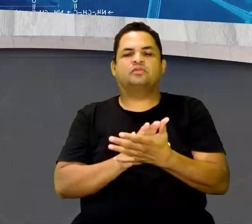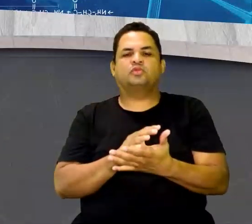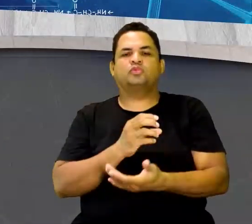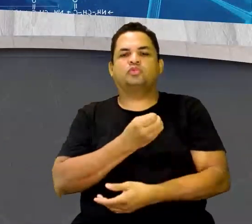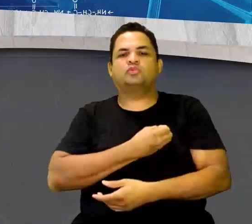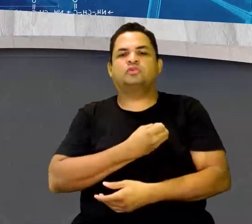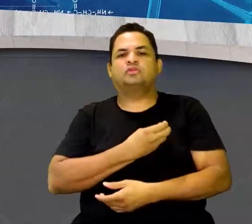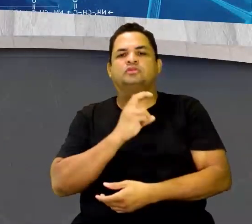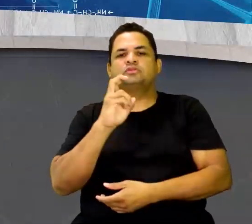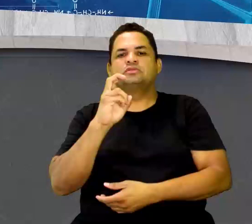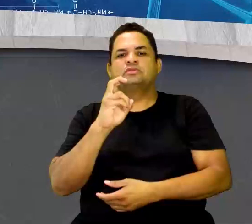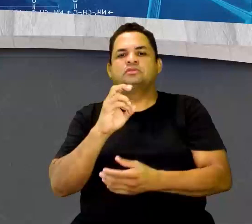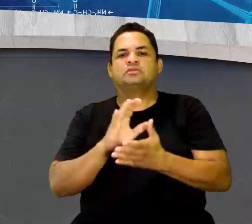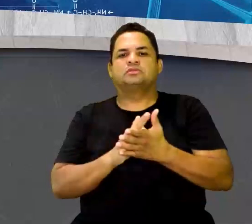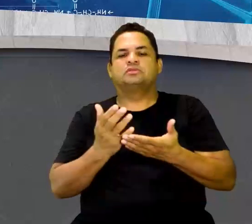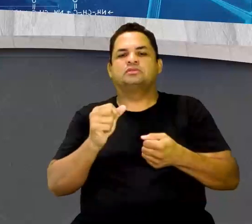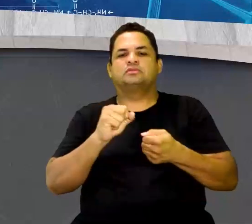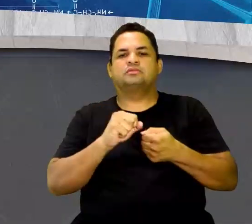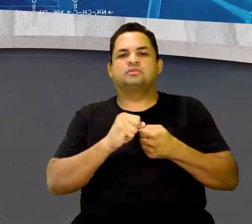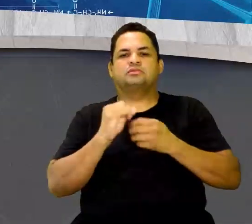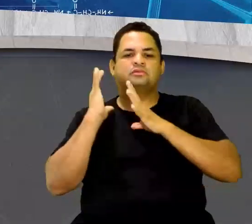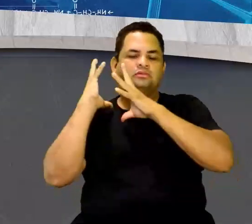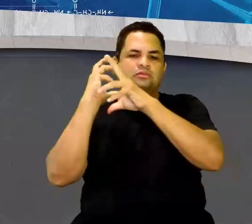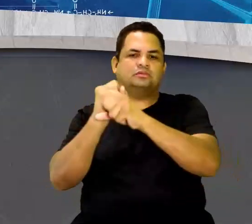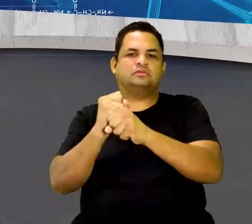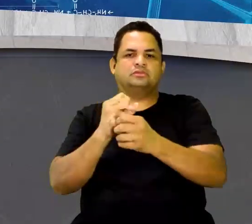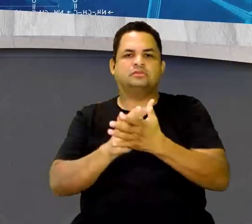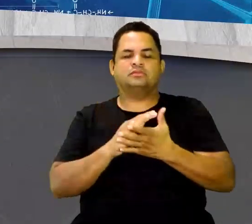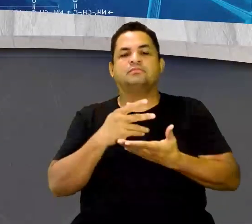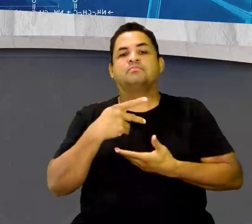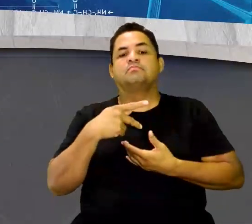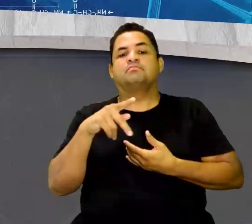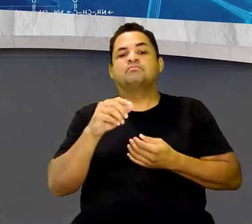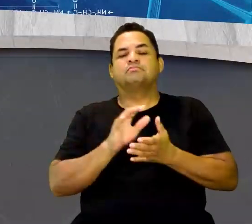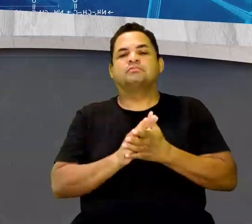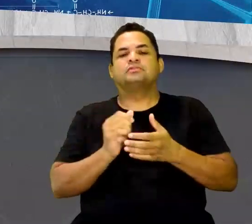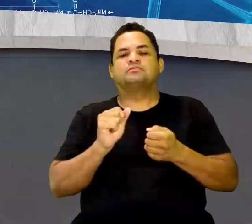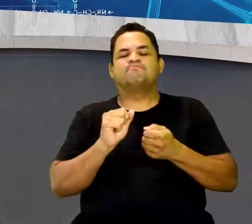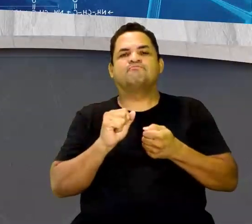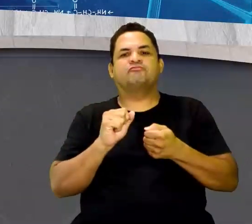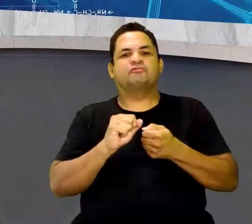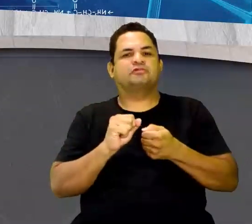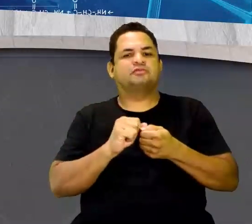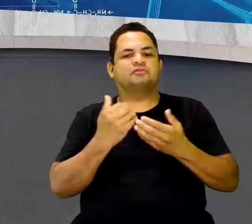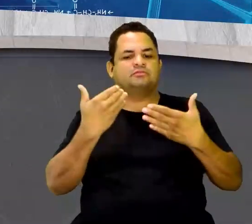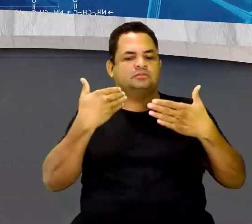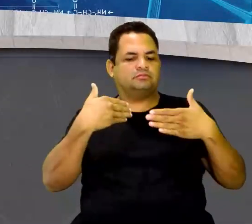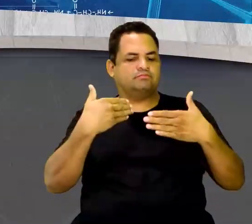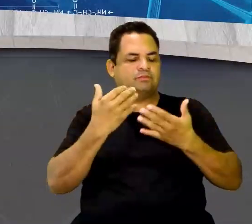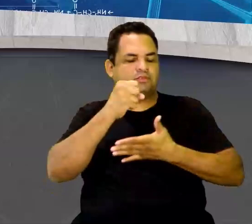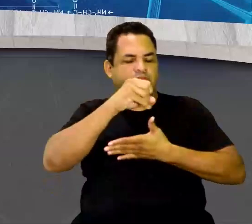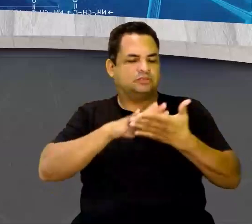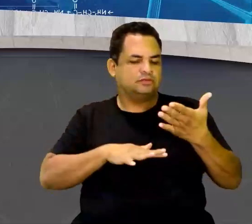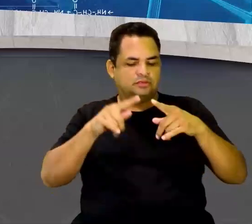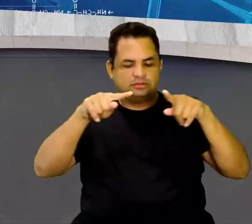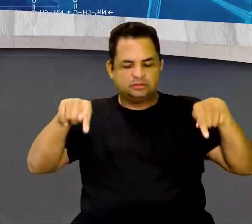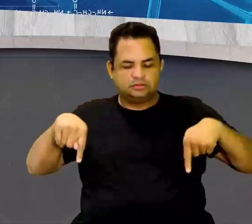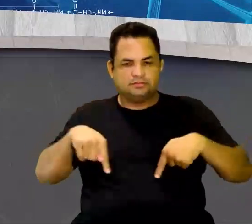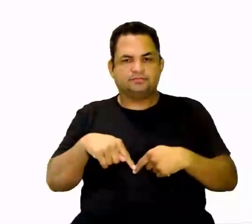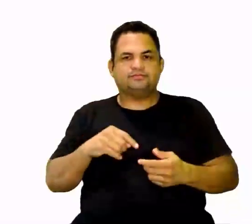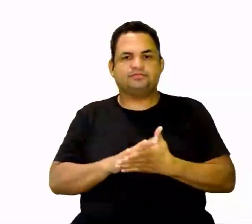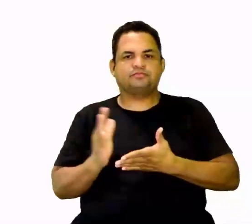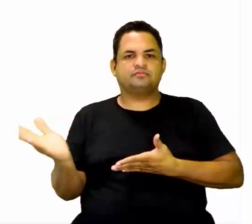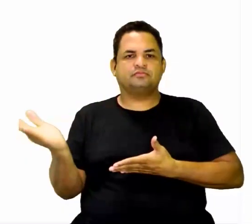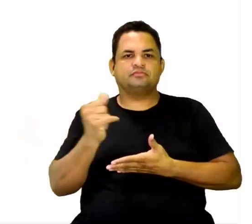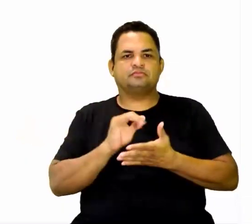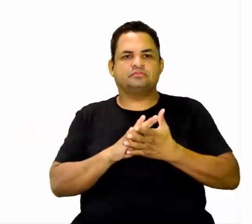né? Então, fazer essa revisão aqui para que você possa ser bem sucedido na sua atividade de sala. Vamos lá? Fica de olho